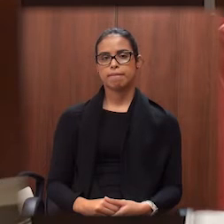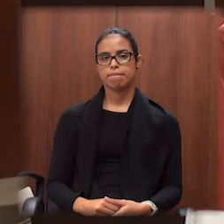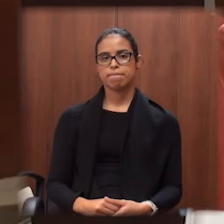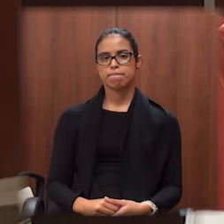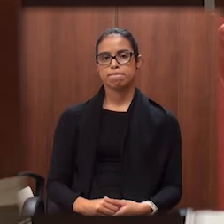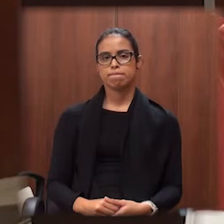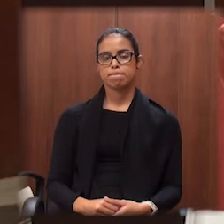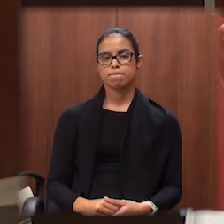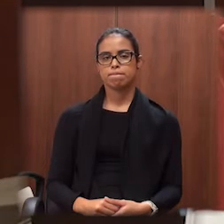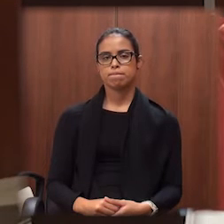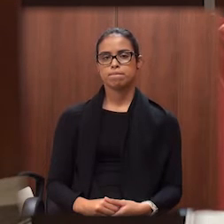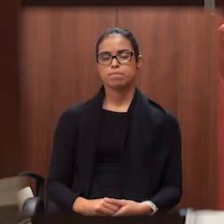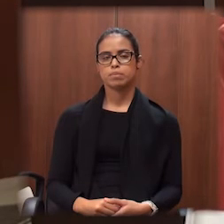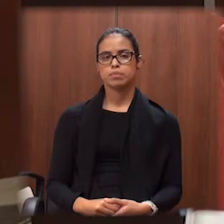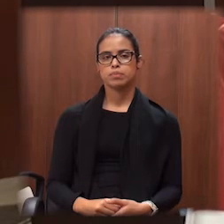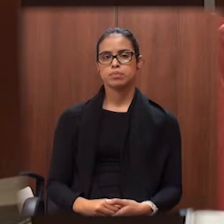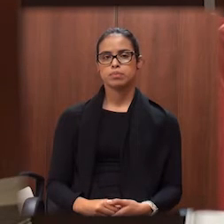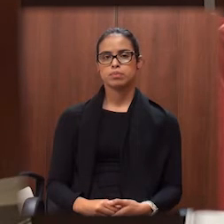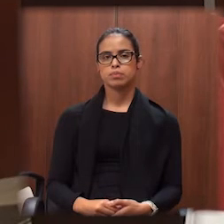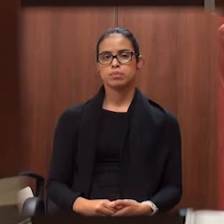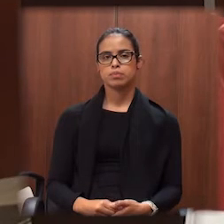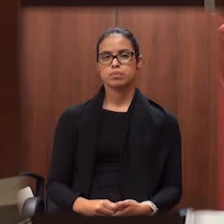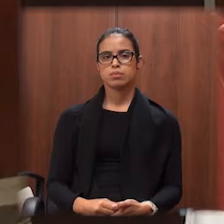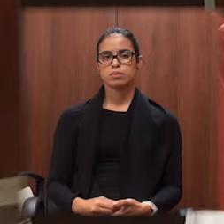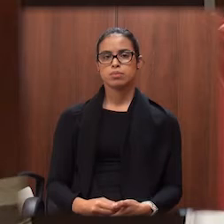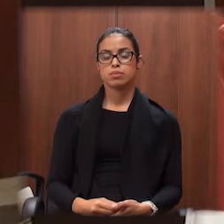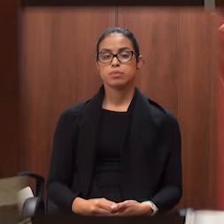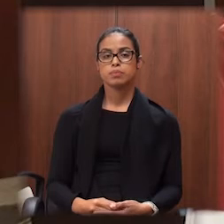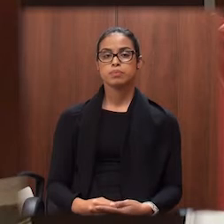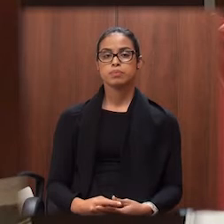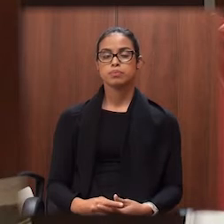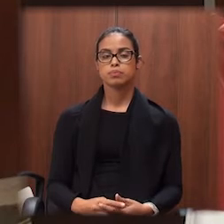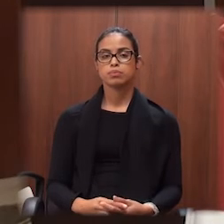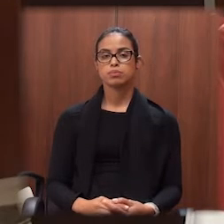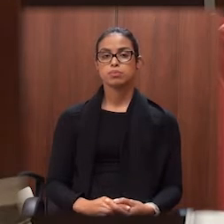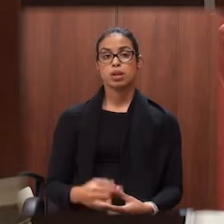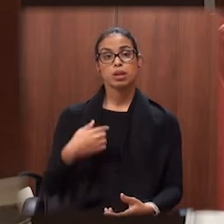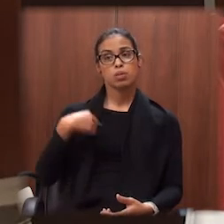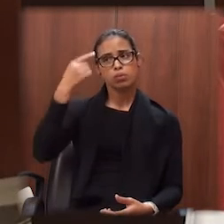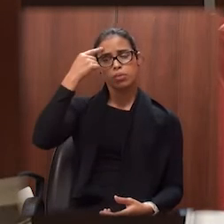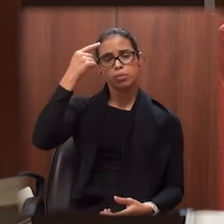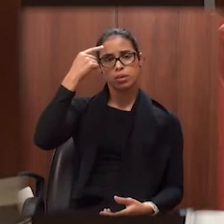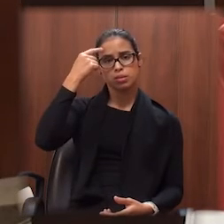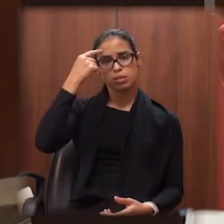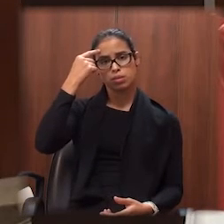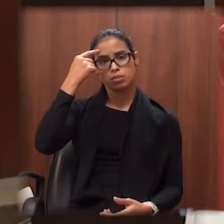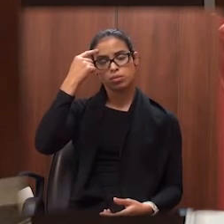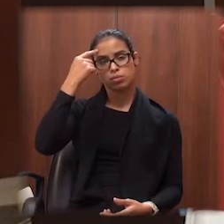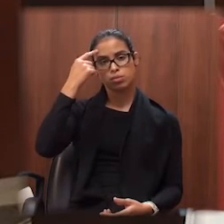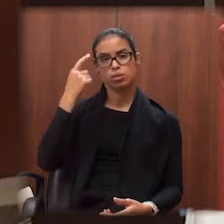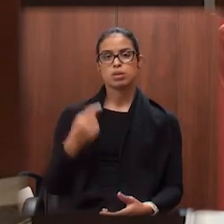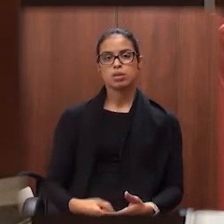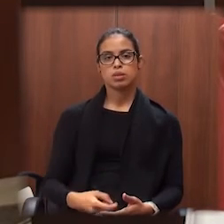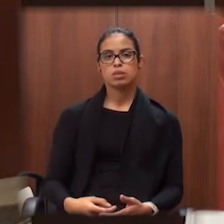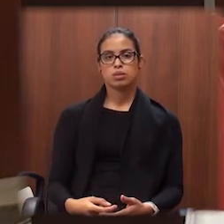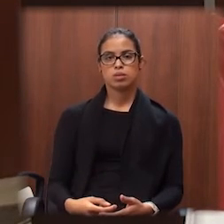né, é muito grande. Levando-se em conta, aí eu fico pensando, se nessas